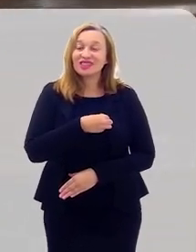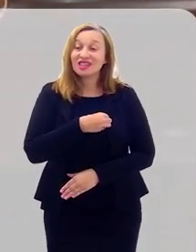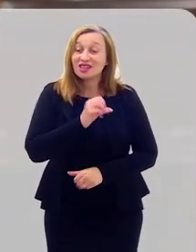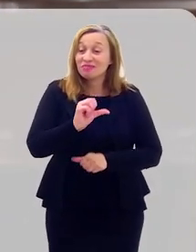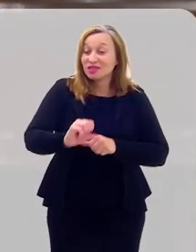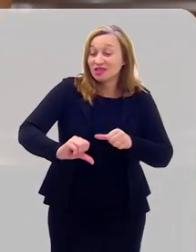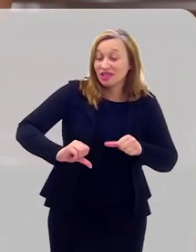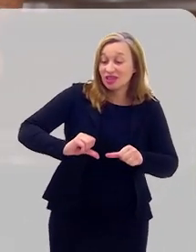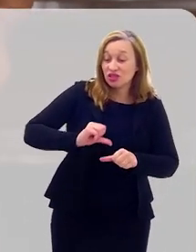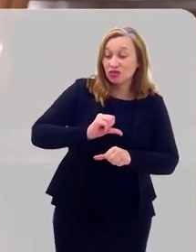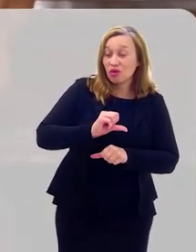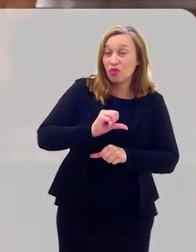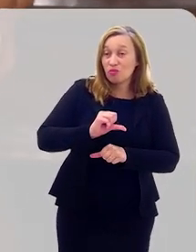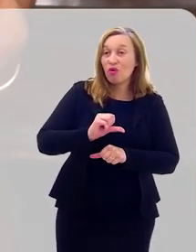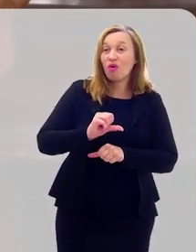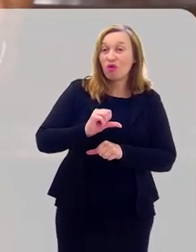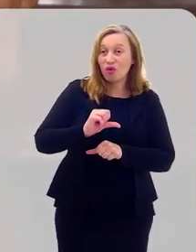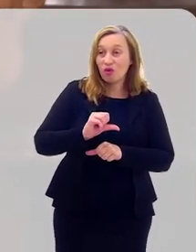colocou